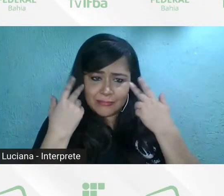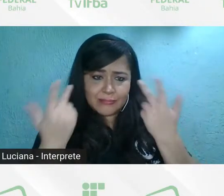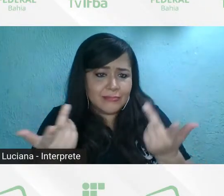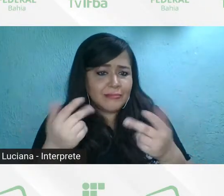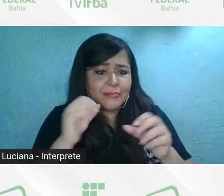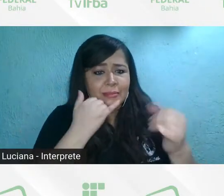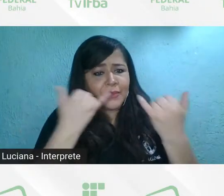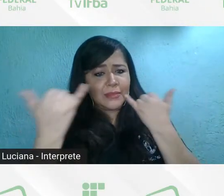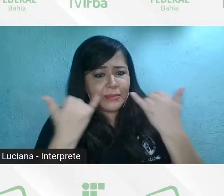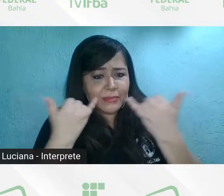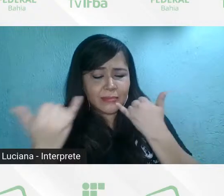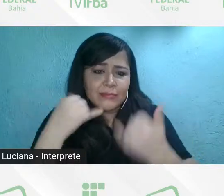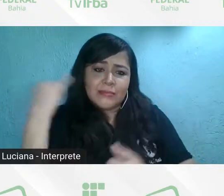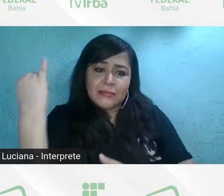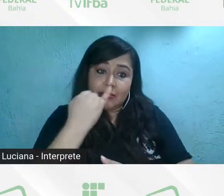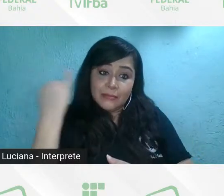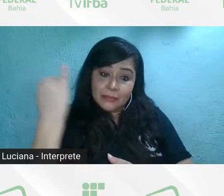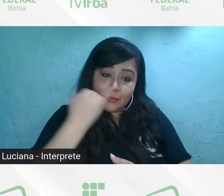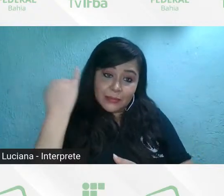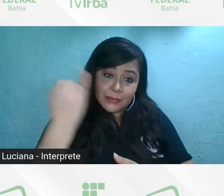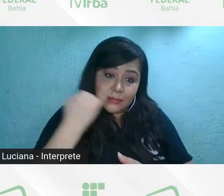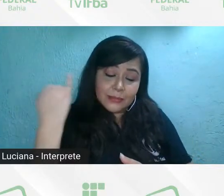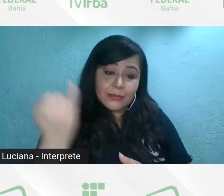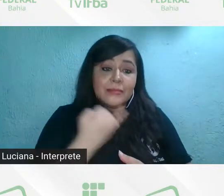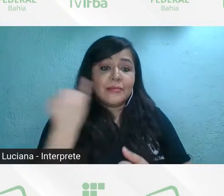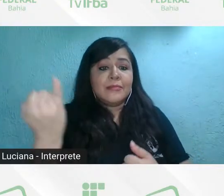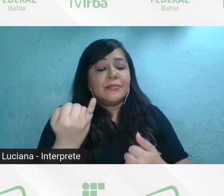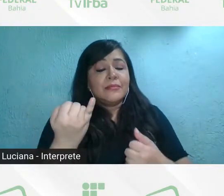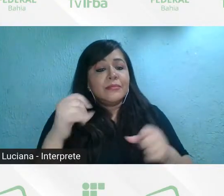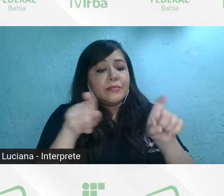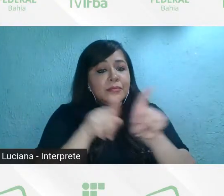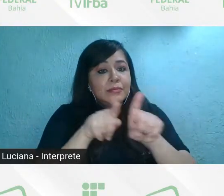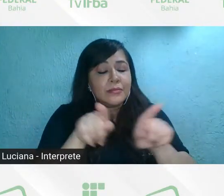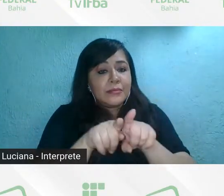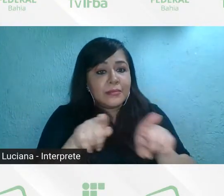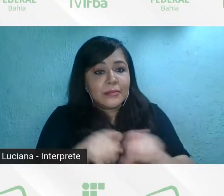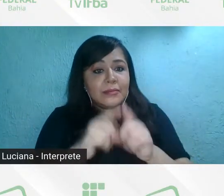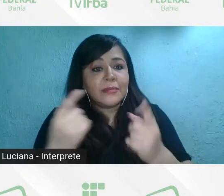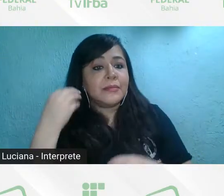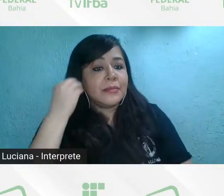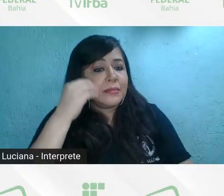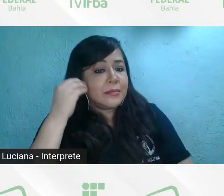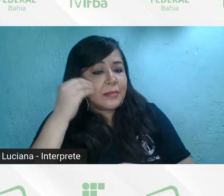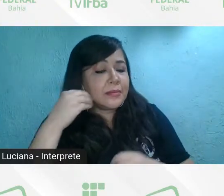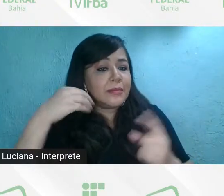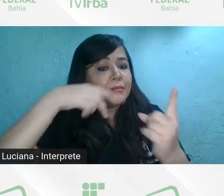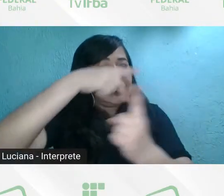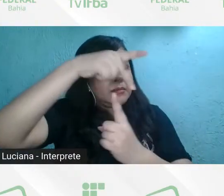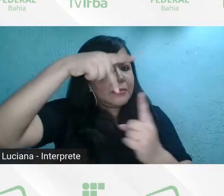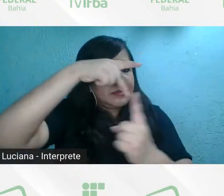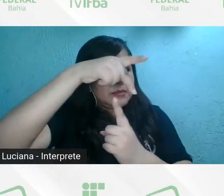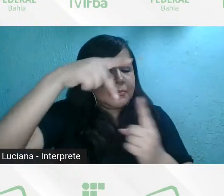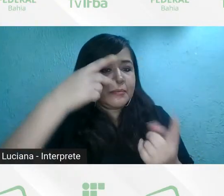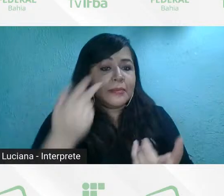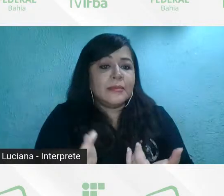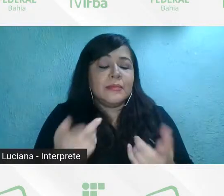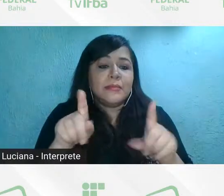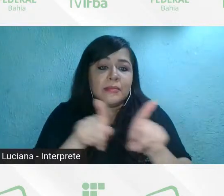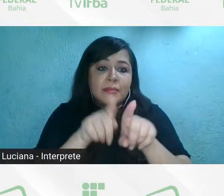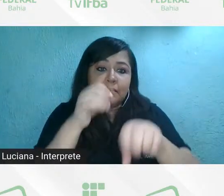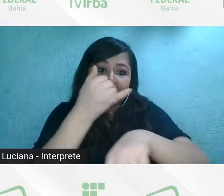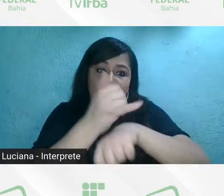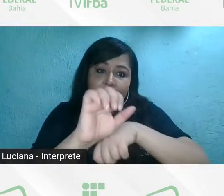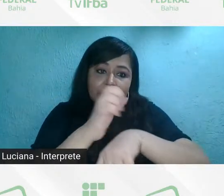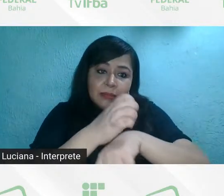foram desenvolvidas no âmbito do PIBID e do Residência, né, dos cursos de licenciatura de